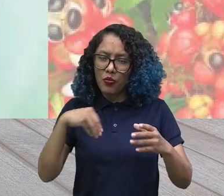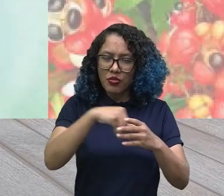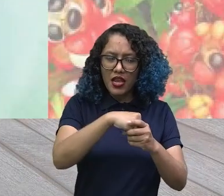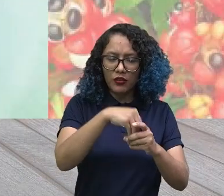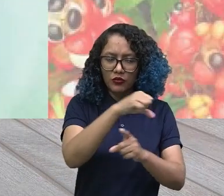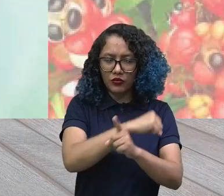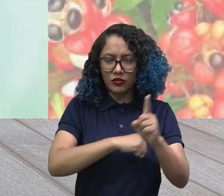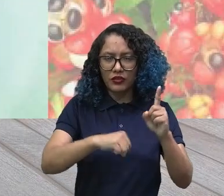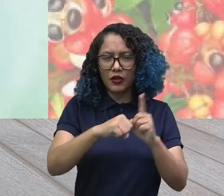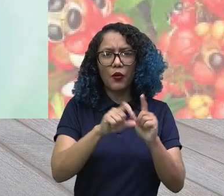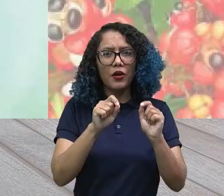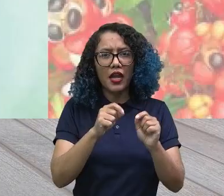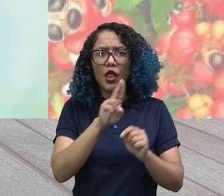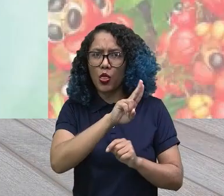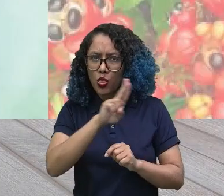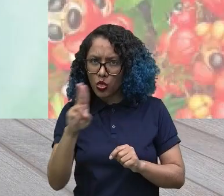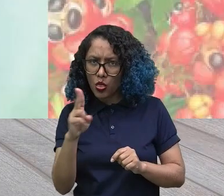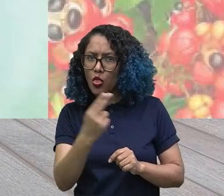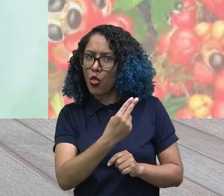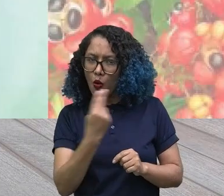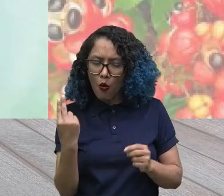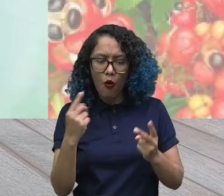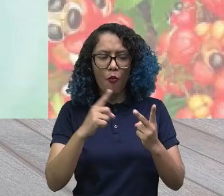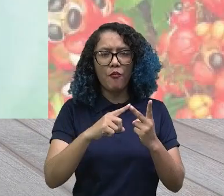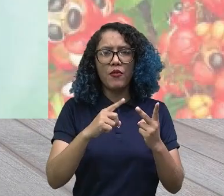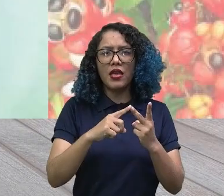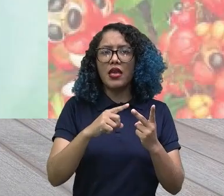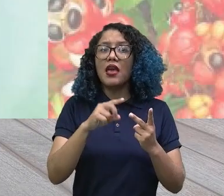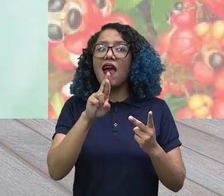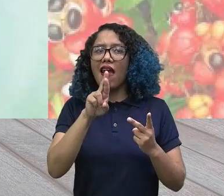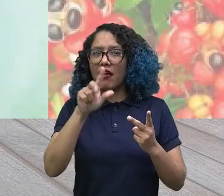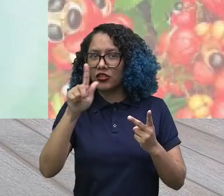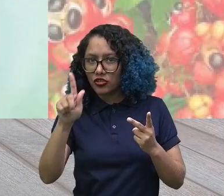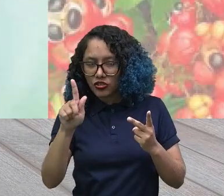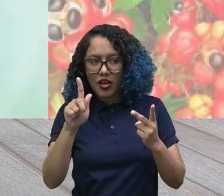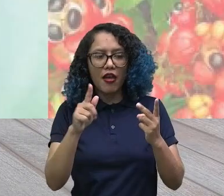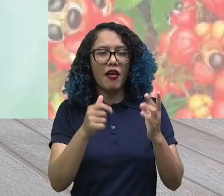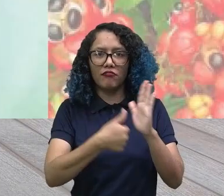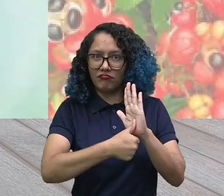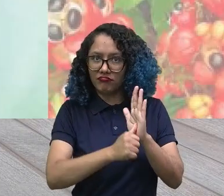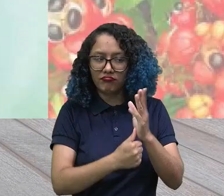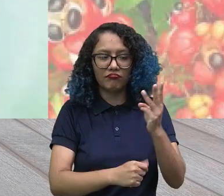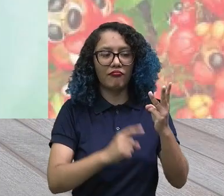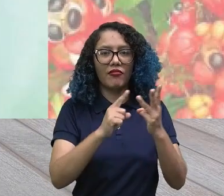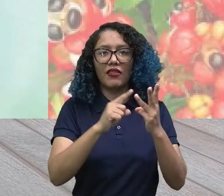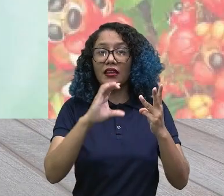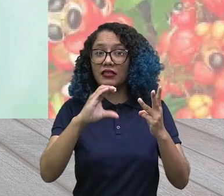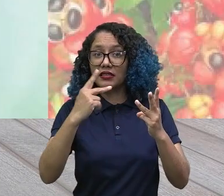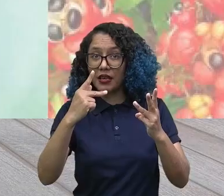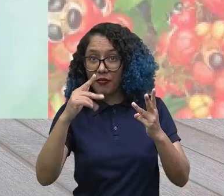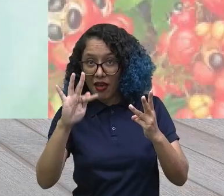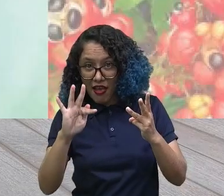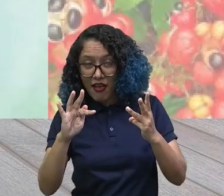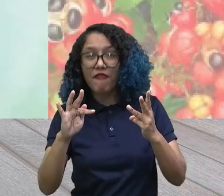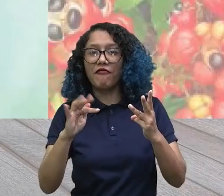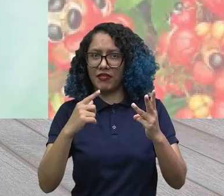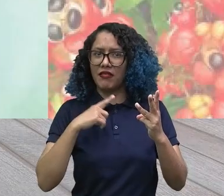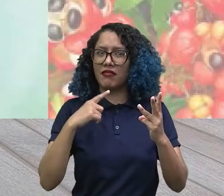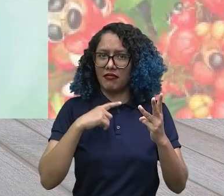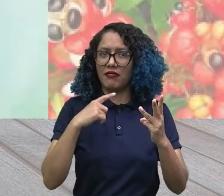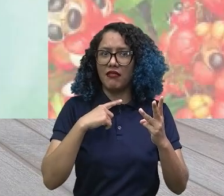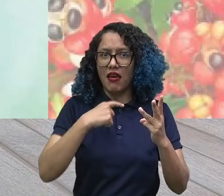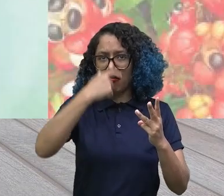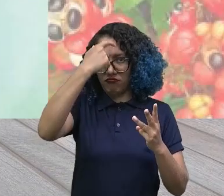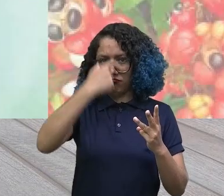ter um registro geral, eu vou ter um CPF, que acaba sendo a minha identidade de um jeito